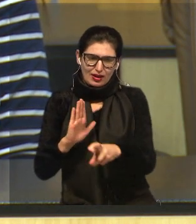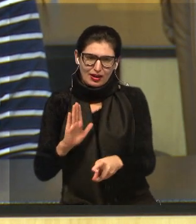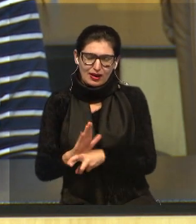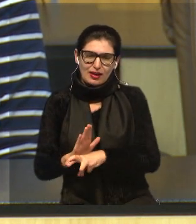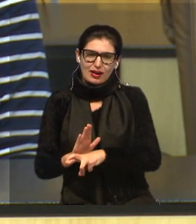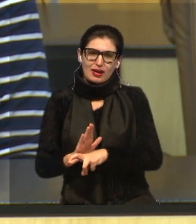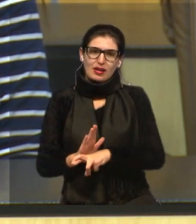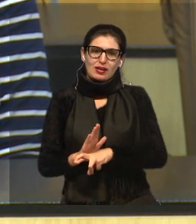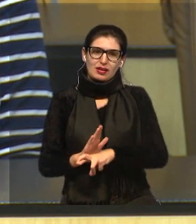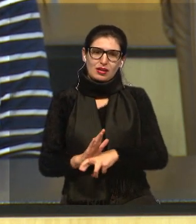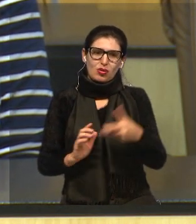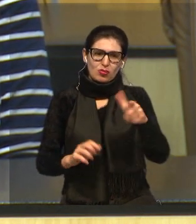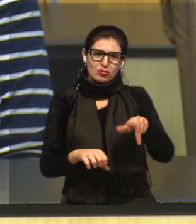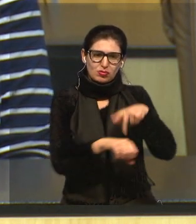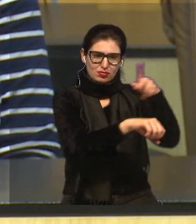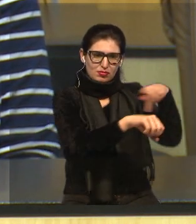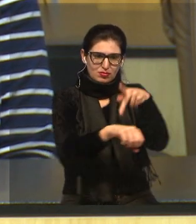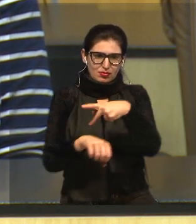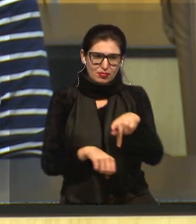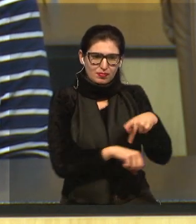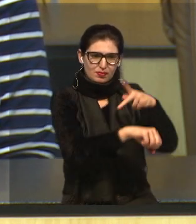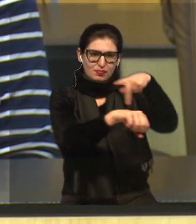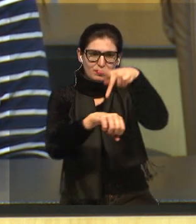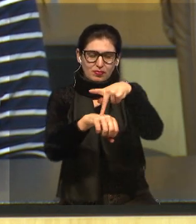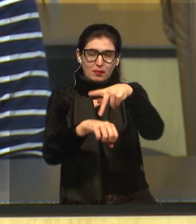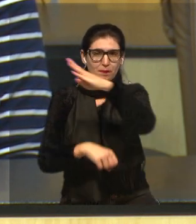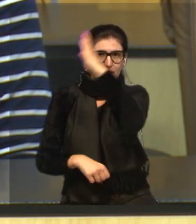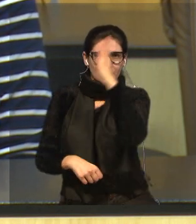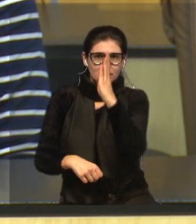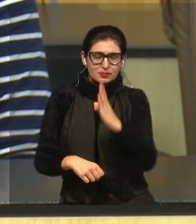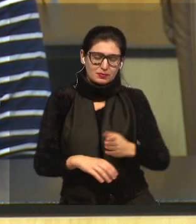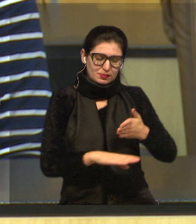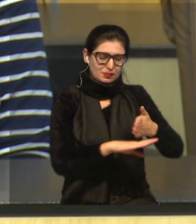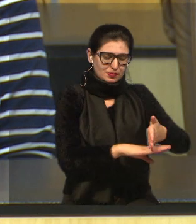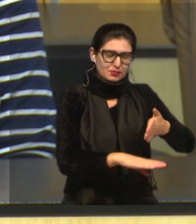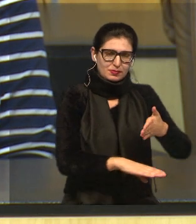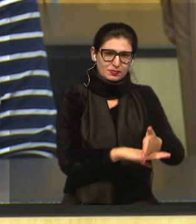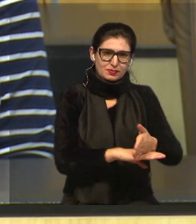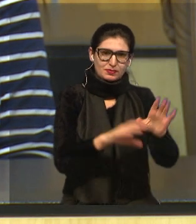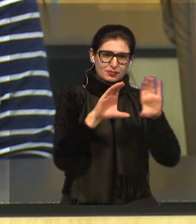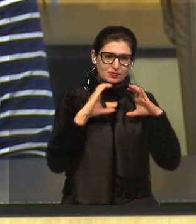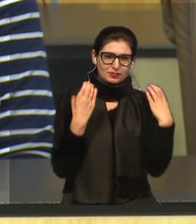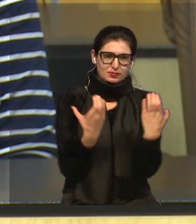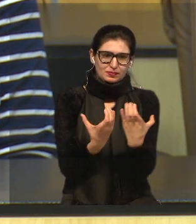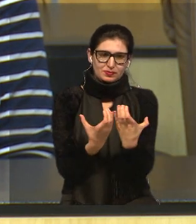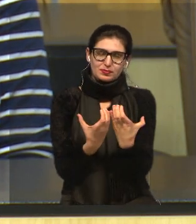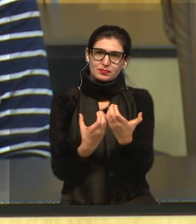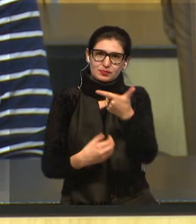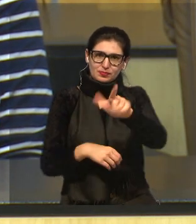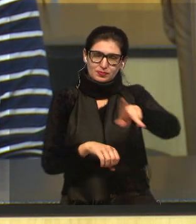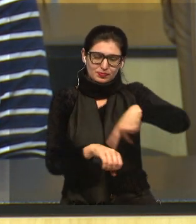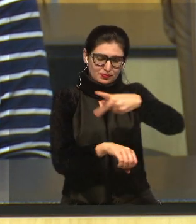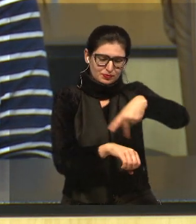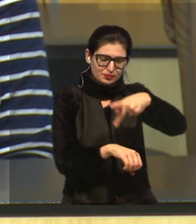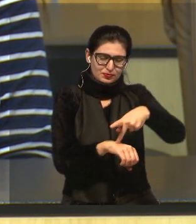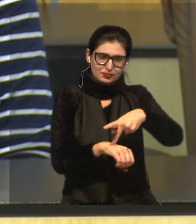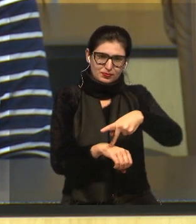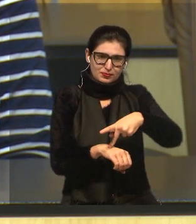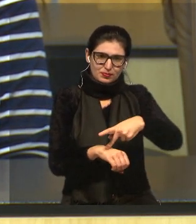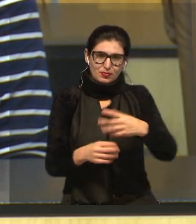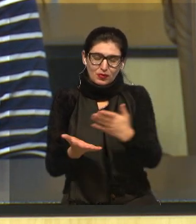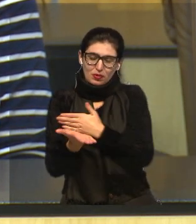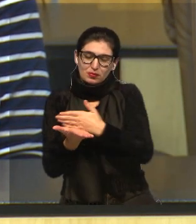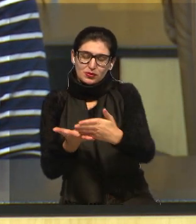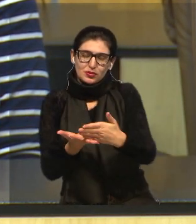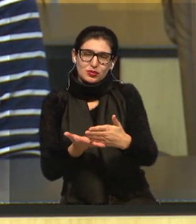durante muitos anos. O Brasil teve uma participação incrível nessa convenção internacional. E ela entrou em vigor em